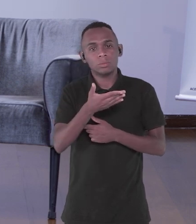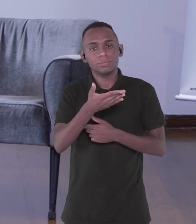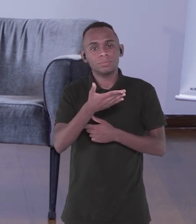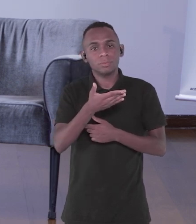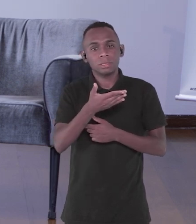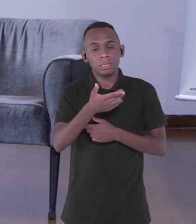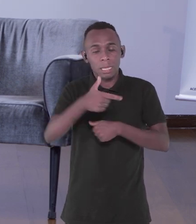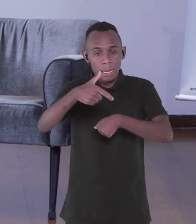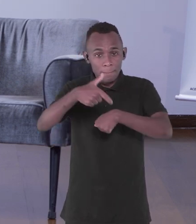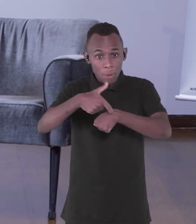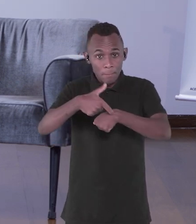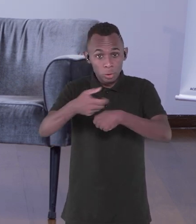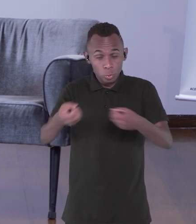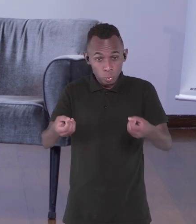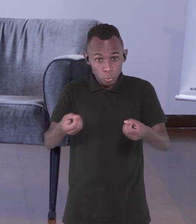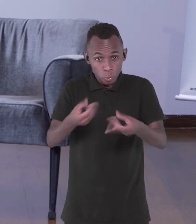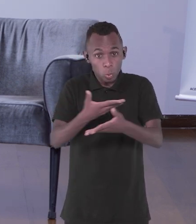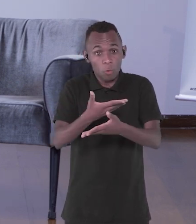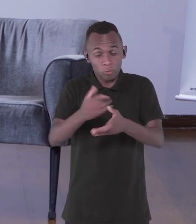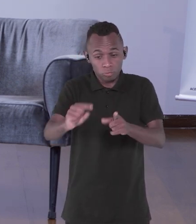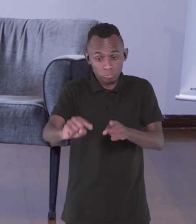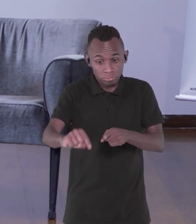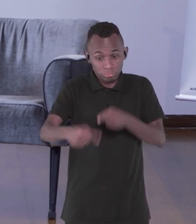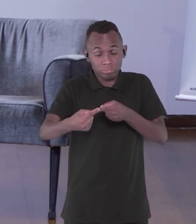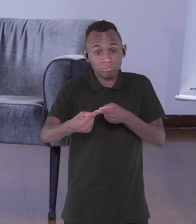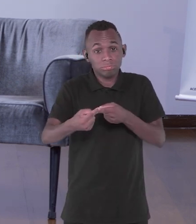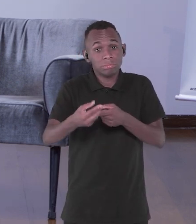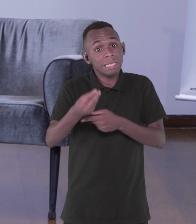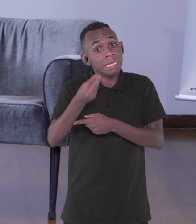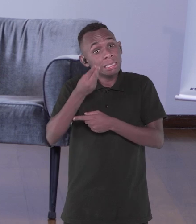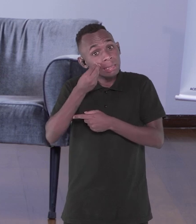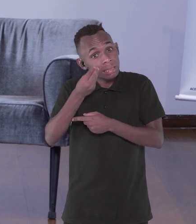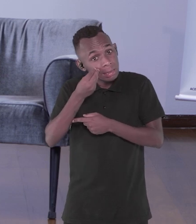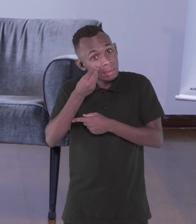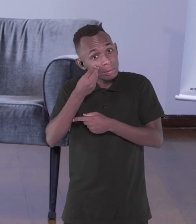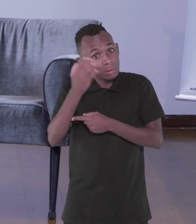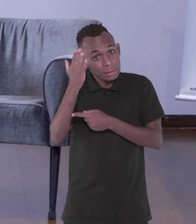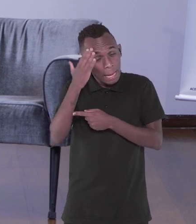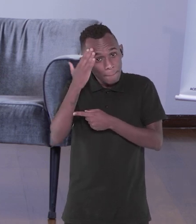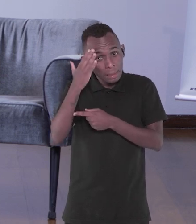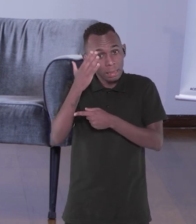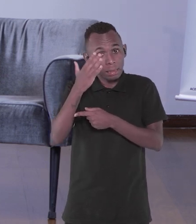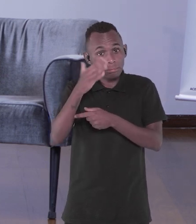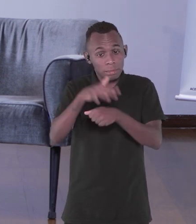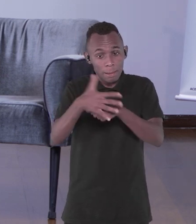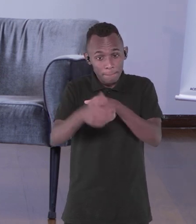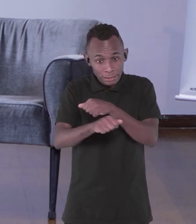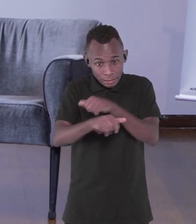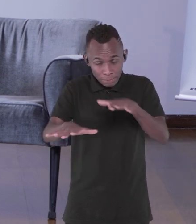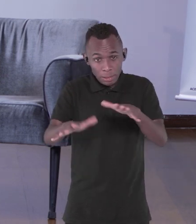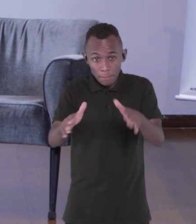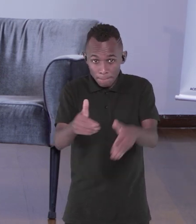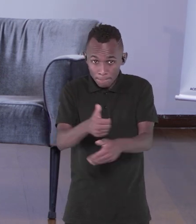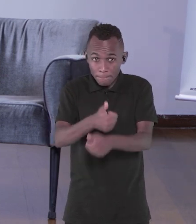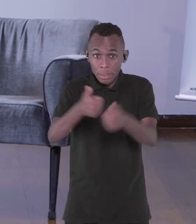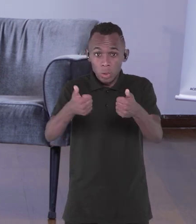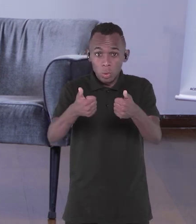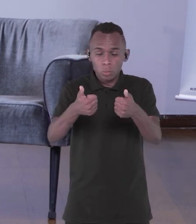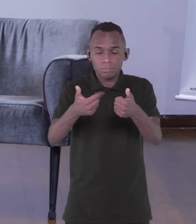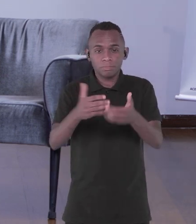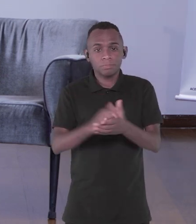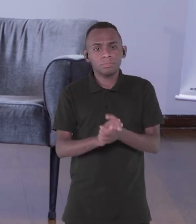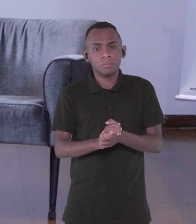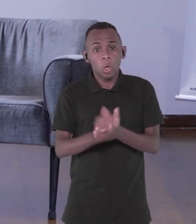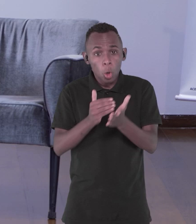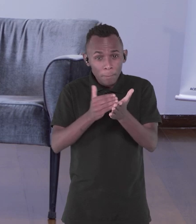nessa nova etapa que a gente está encarando, tentando entender que a pandemia melhorou um pouco, eu acredito que só melhorou. Para começar, eu queria